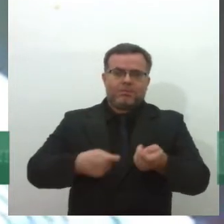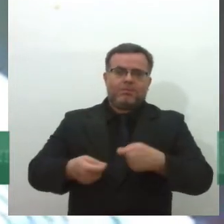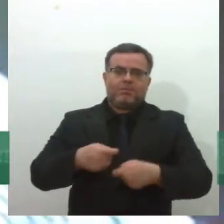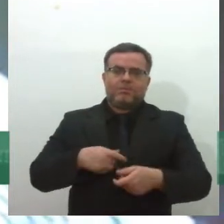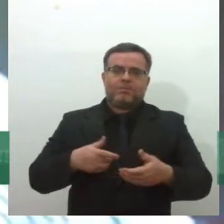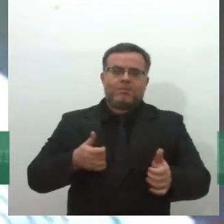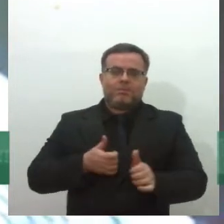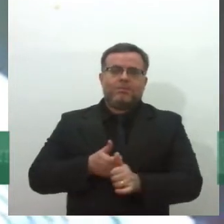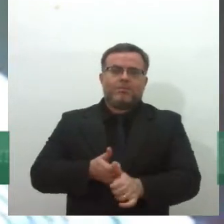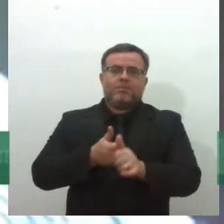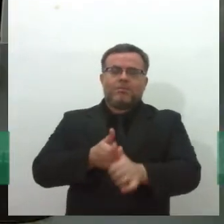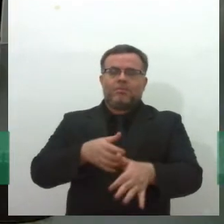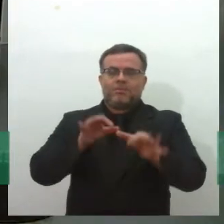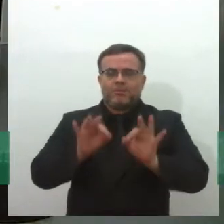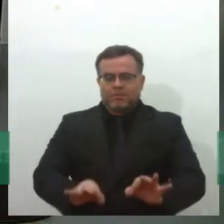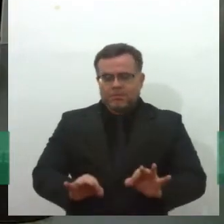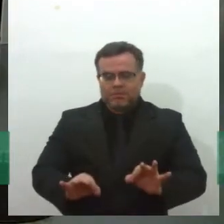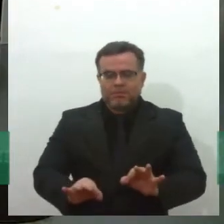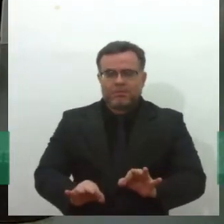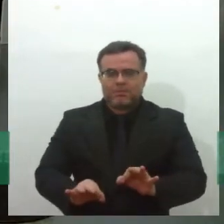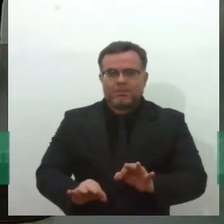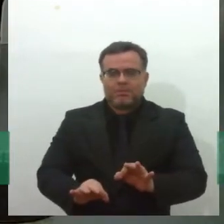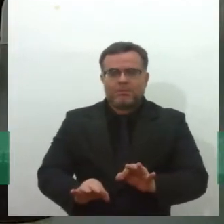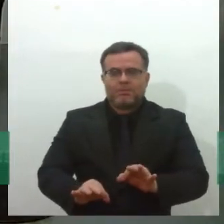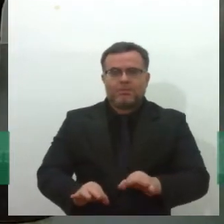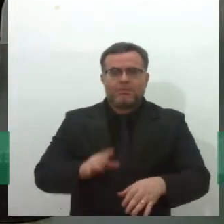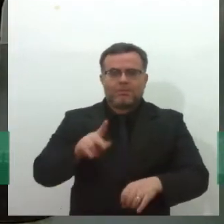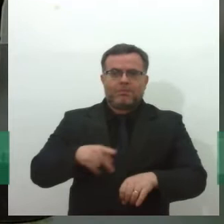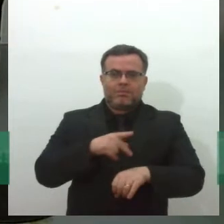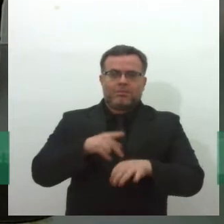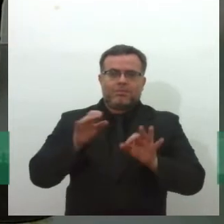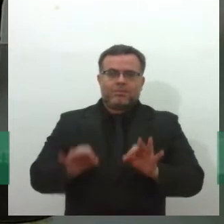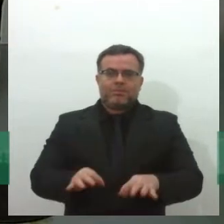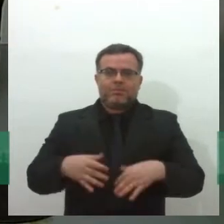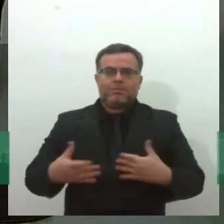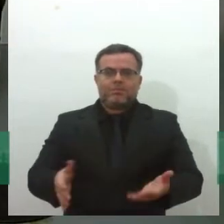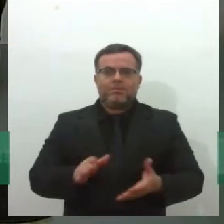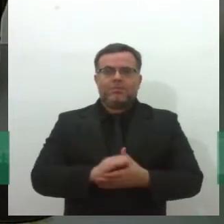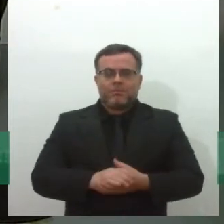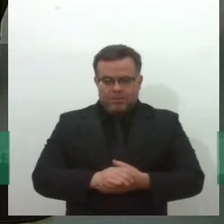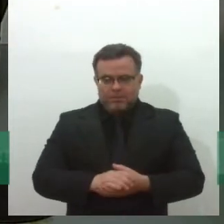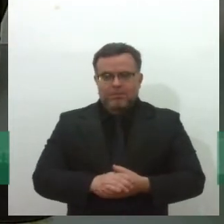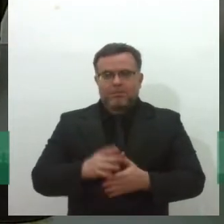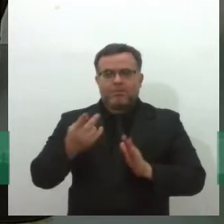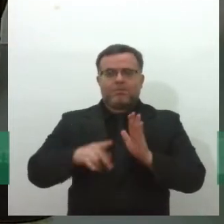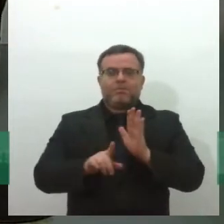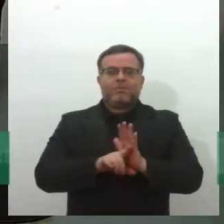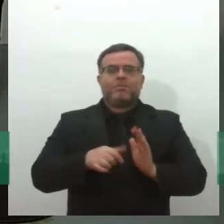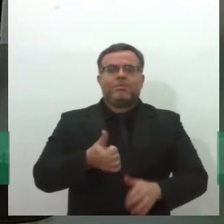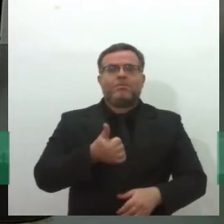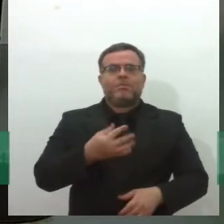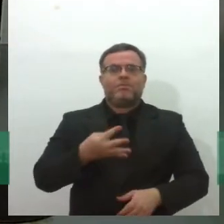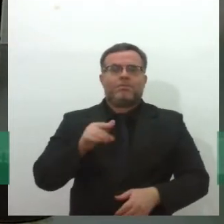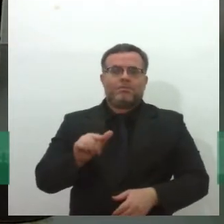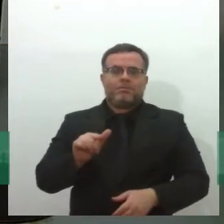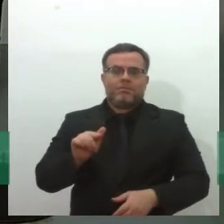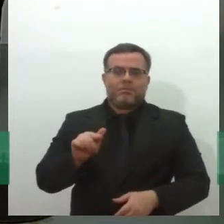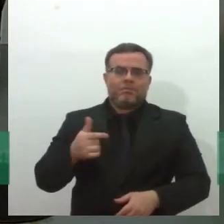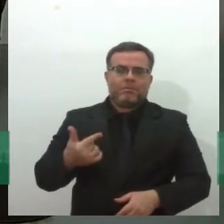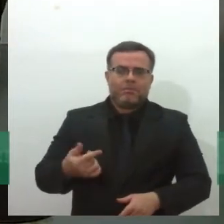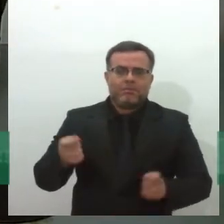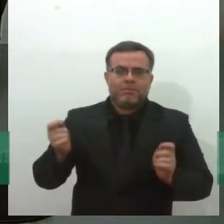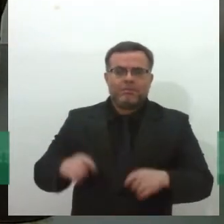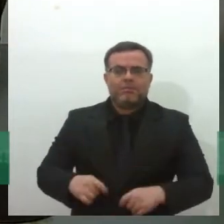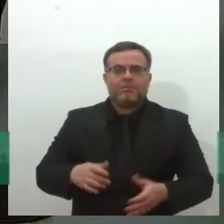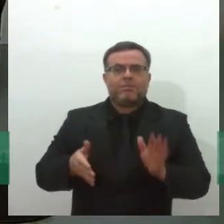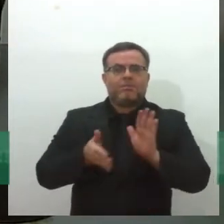perseguido enquanto uma nação, assim. Com relação ao PL 1472, há uma